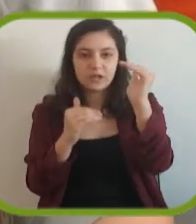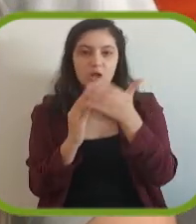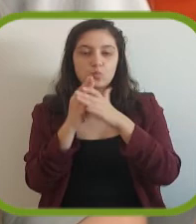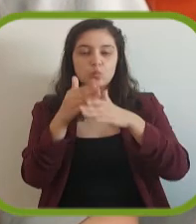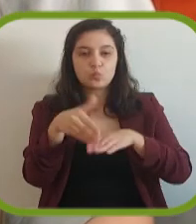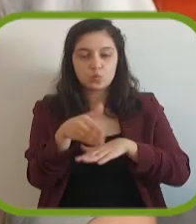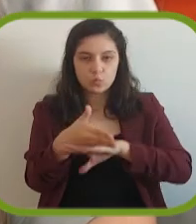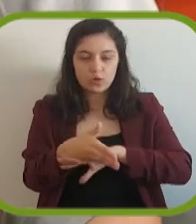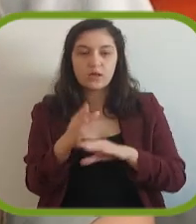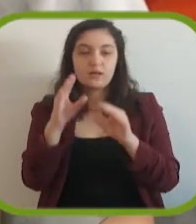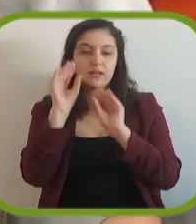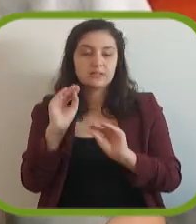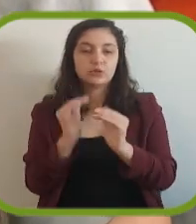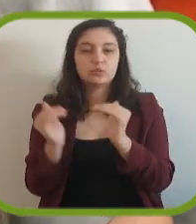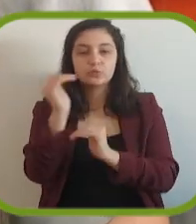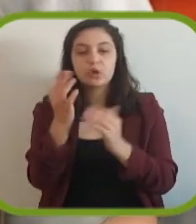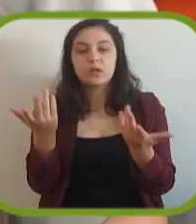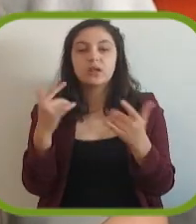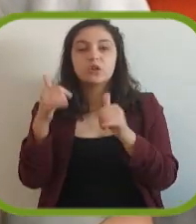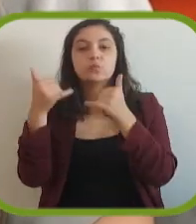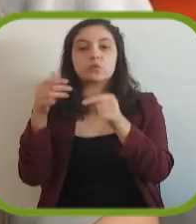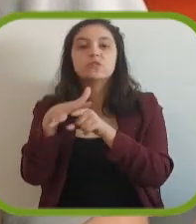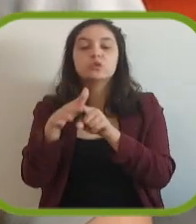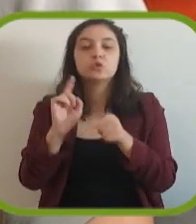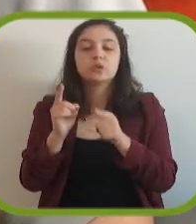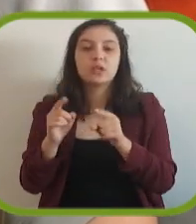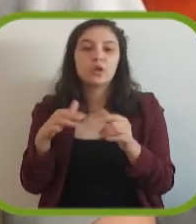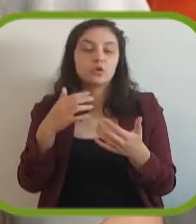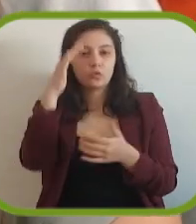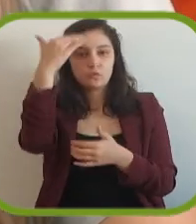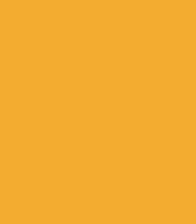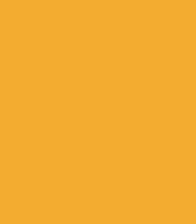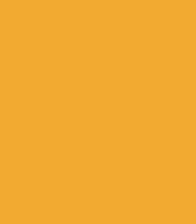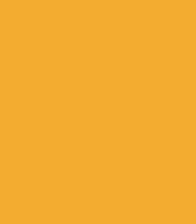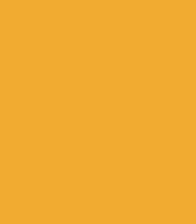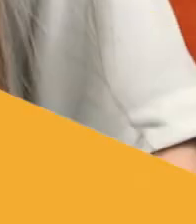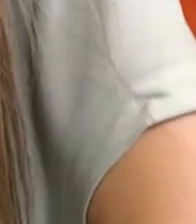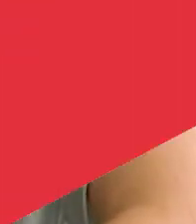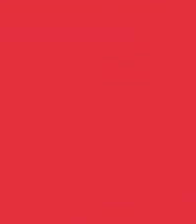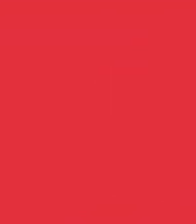acesso ao ensino superior e o impacto que elas têm no futuro profissional dos jovens em Portugal.